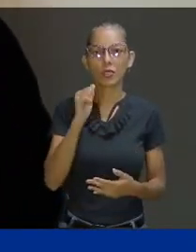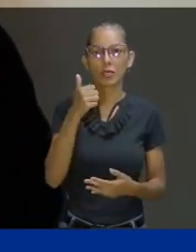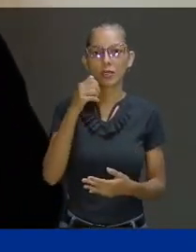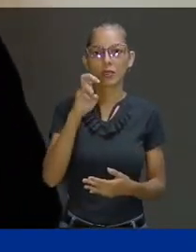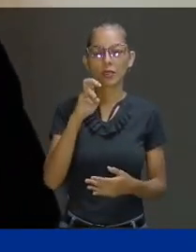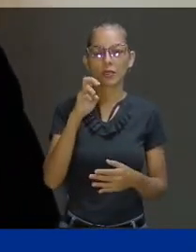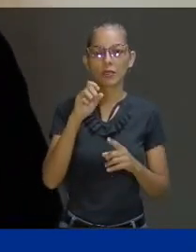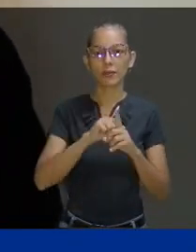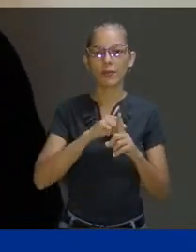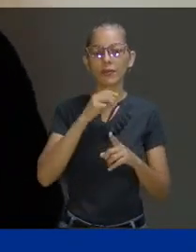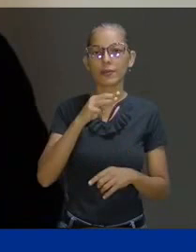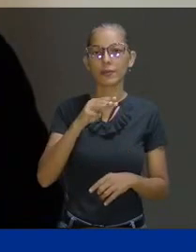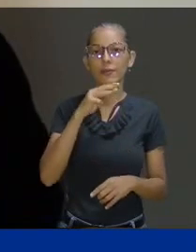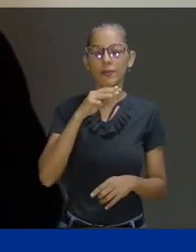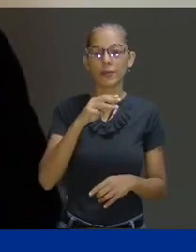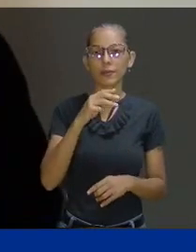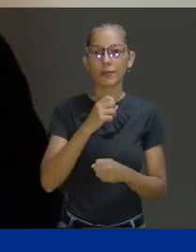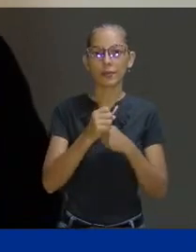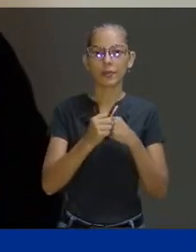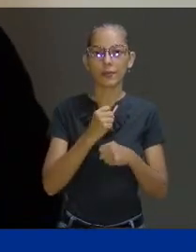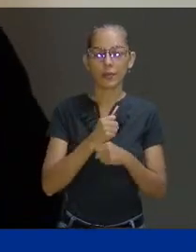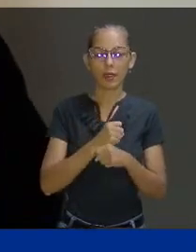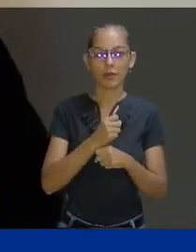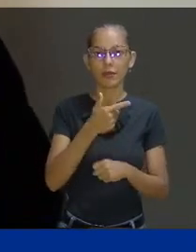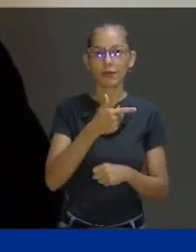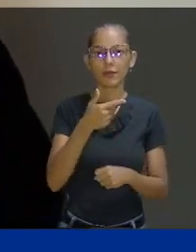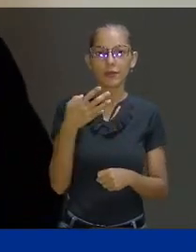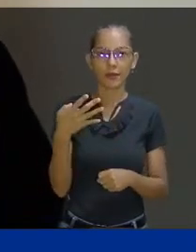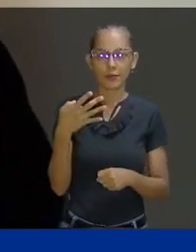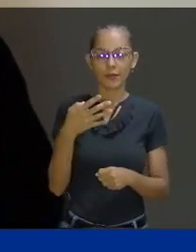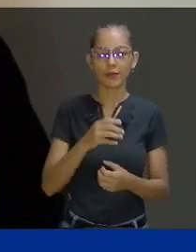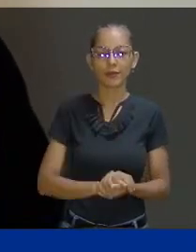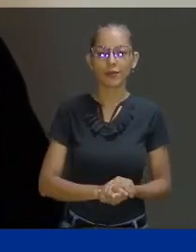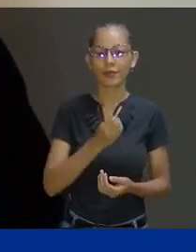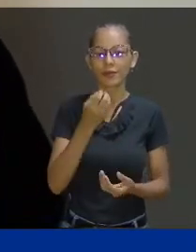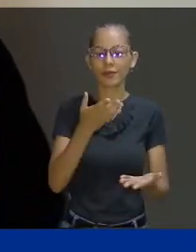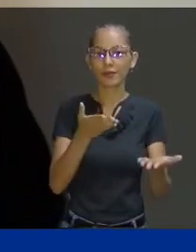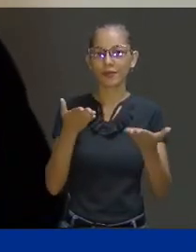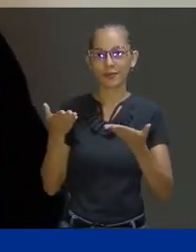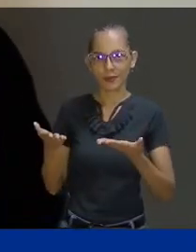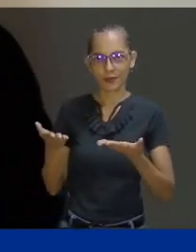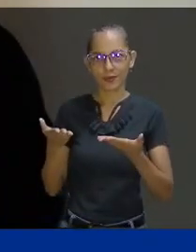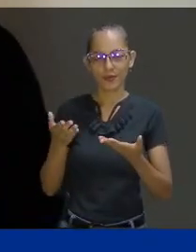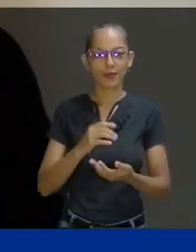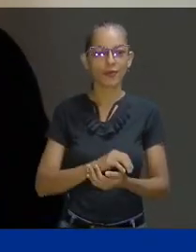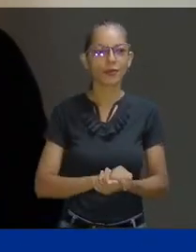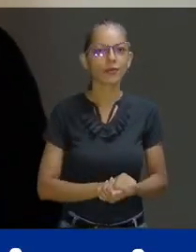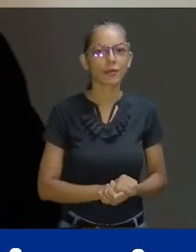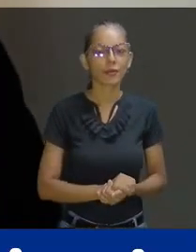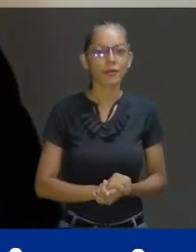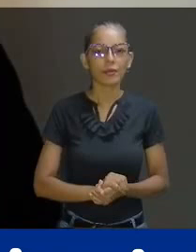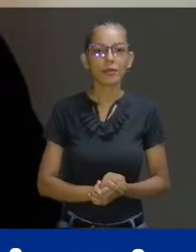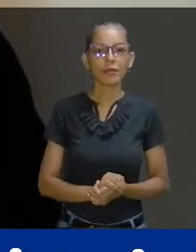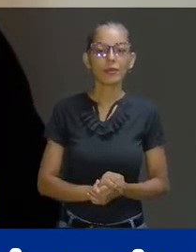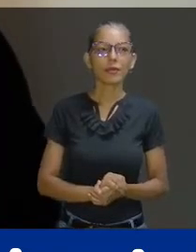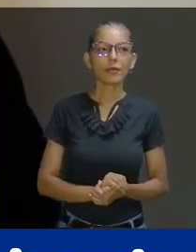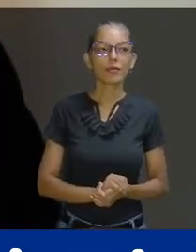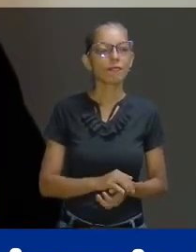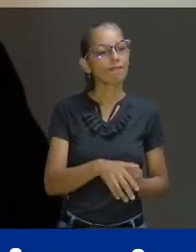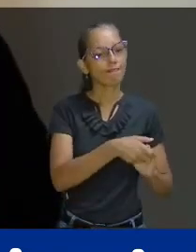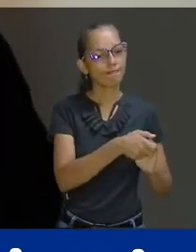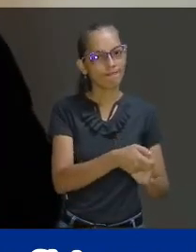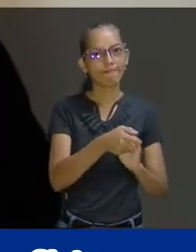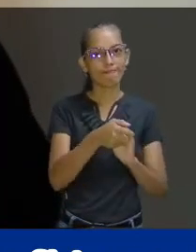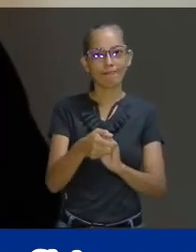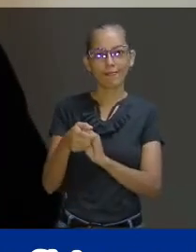de 2020. roupas pretas com gravata vermelha. Acolhidos e nesta nossa sessão, eu saúdo os nossos